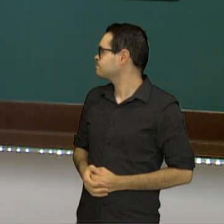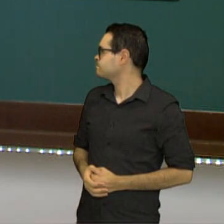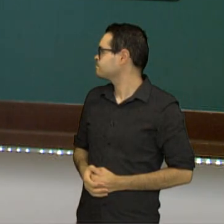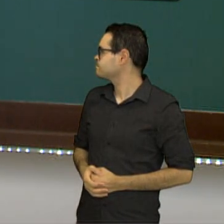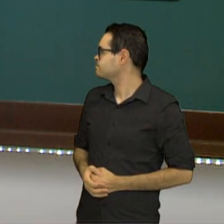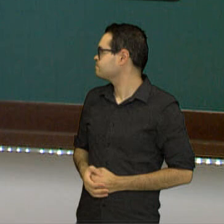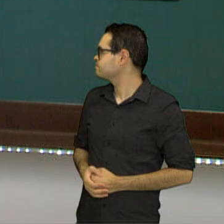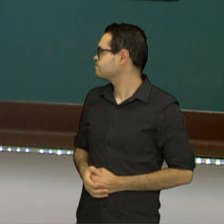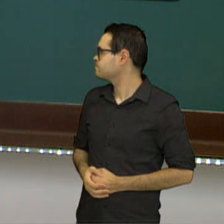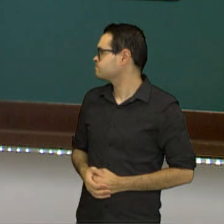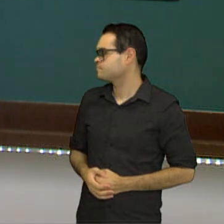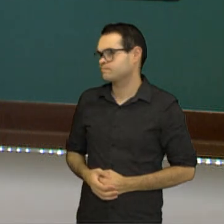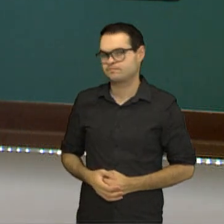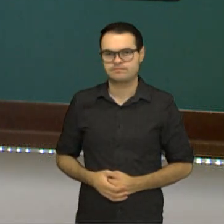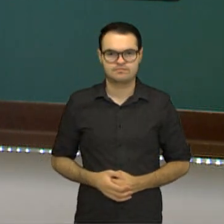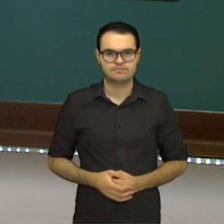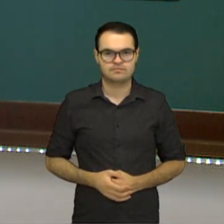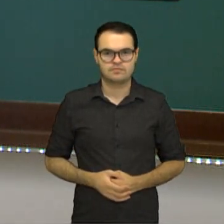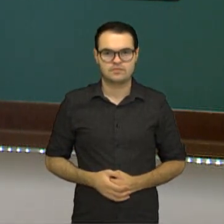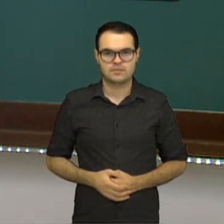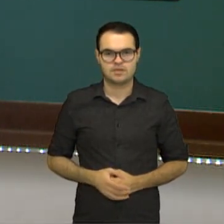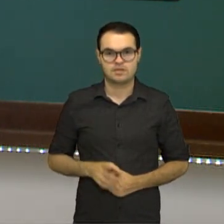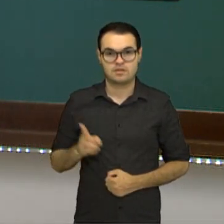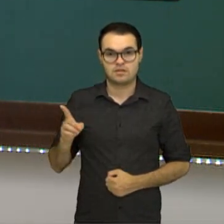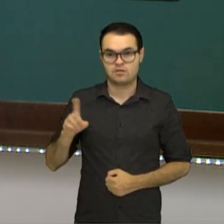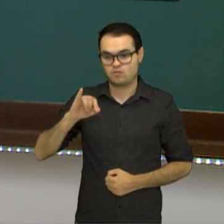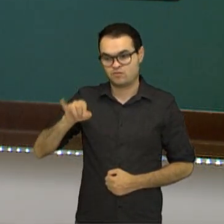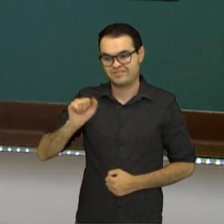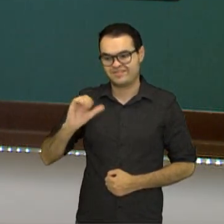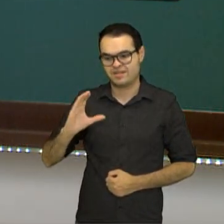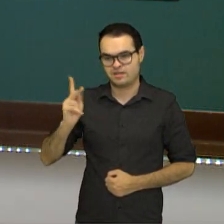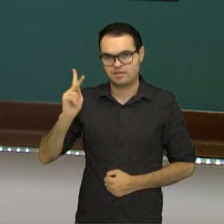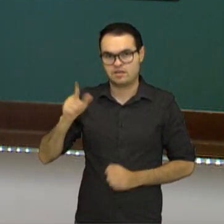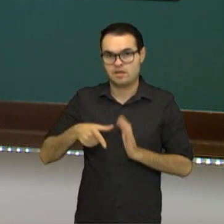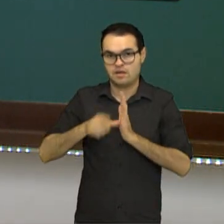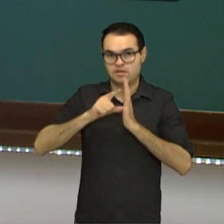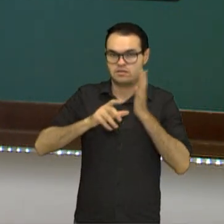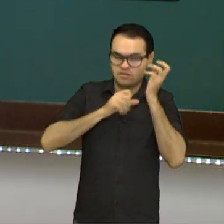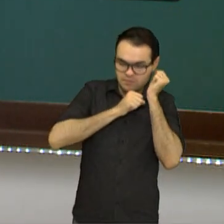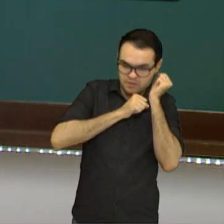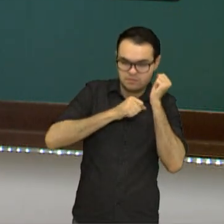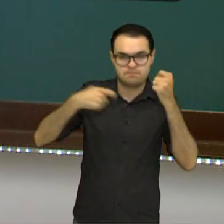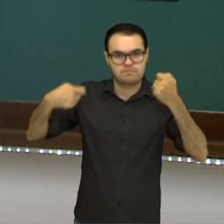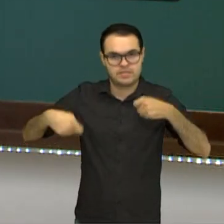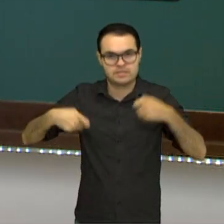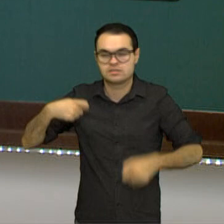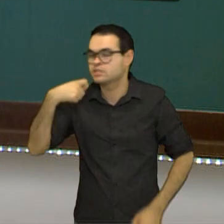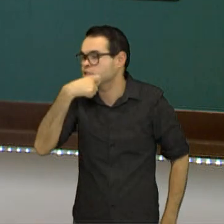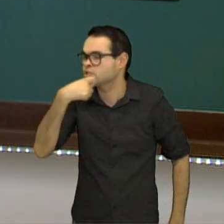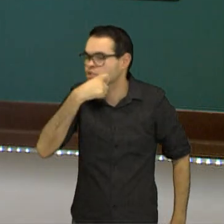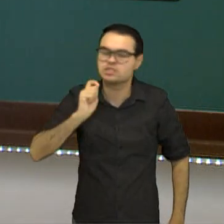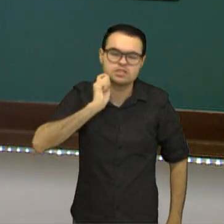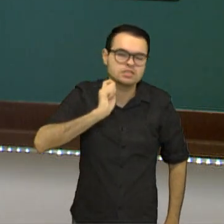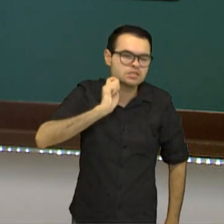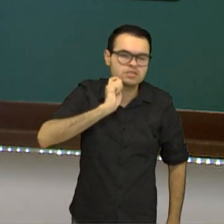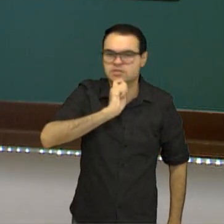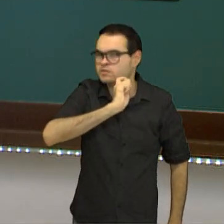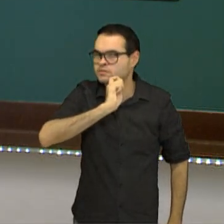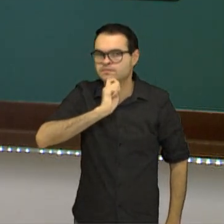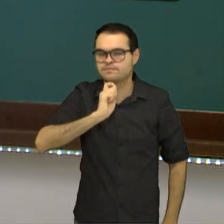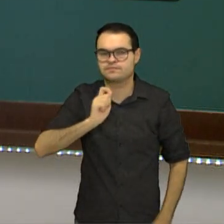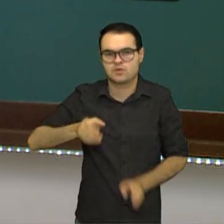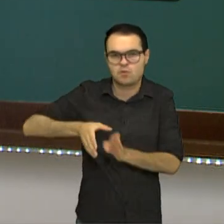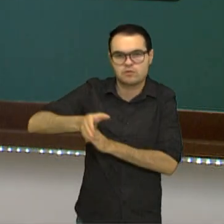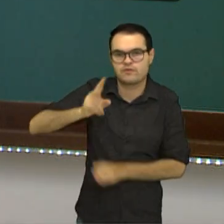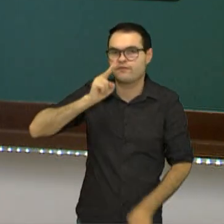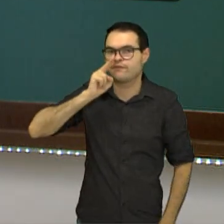teeth before going to bed. Que o Jack, ele deve escovar os dentes antes de ir para a cama. Strong